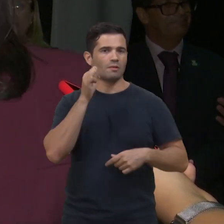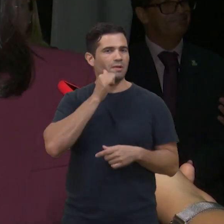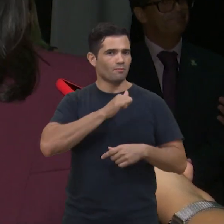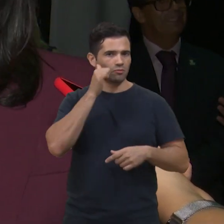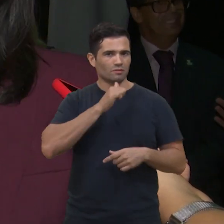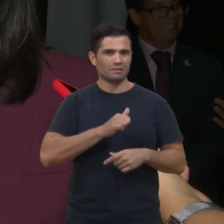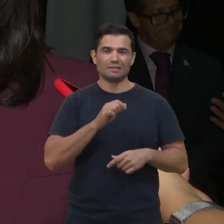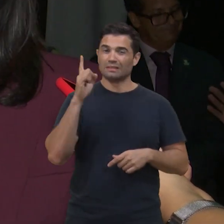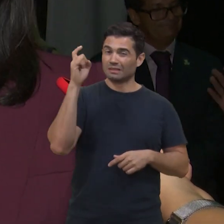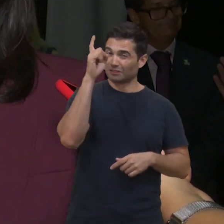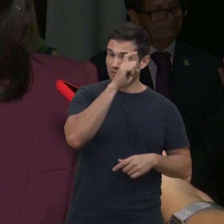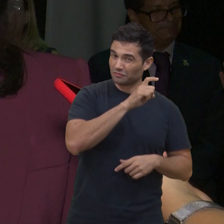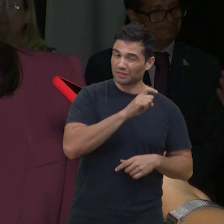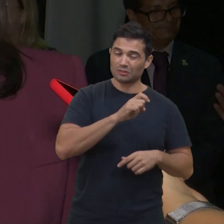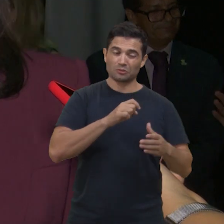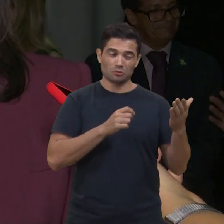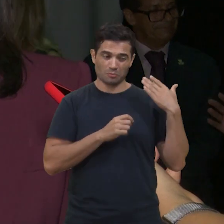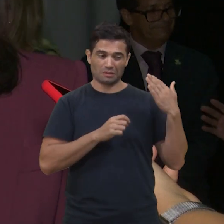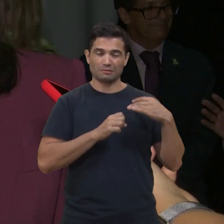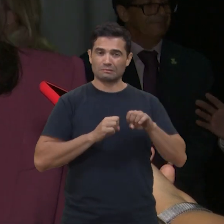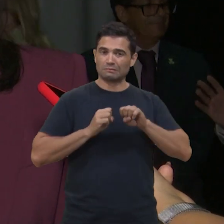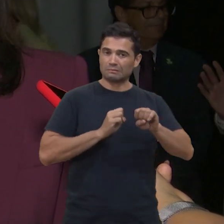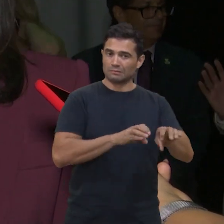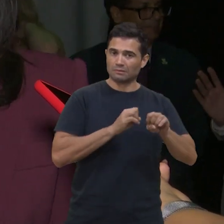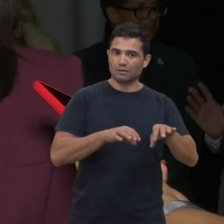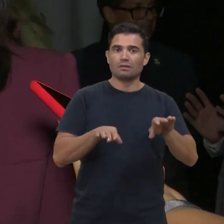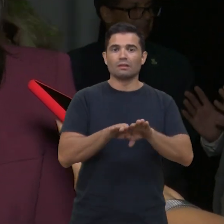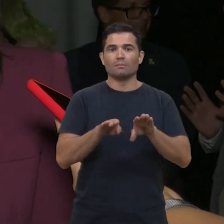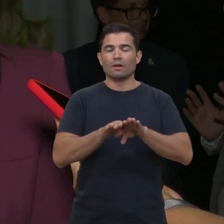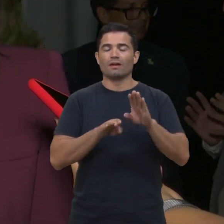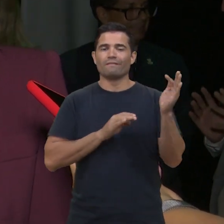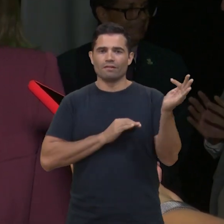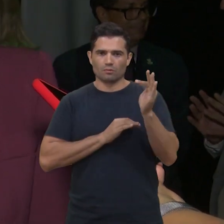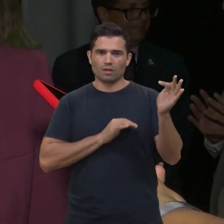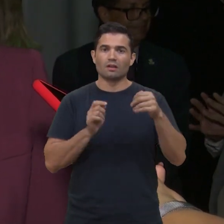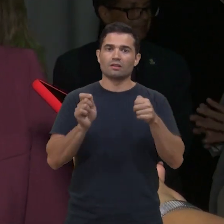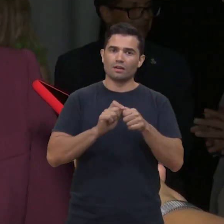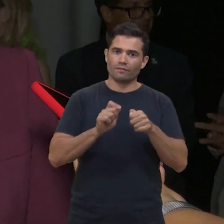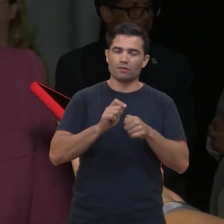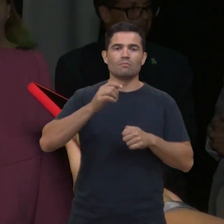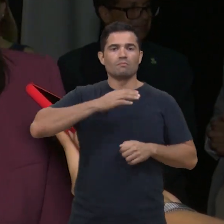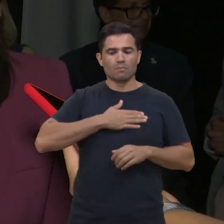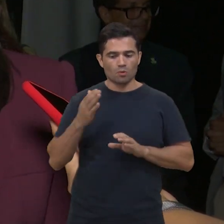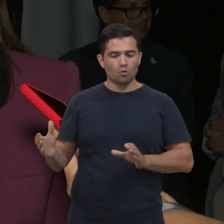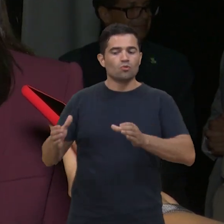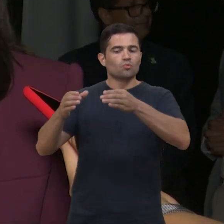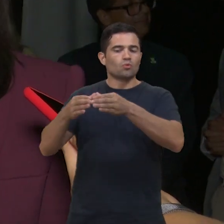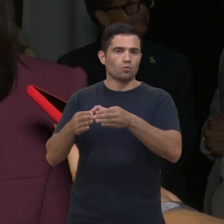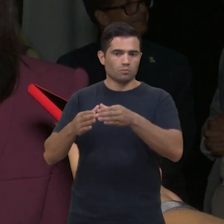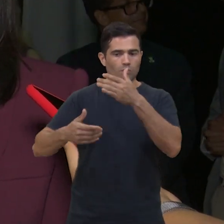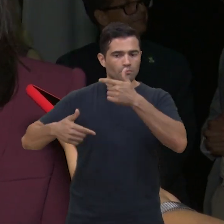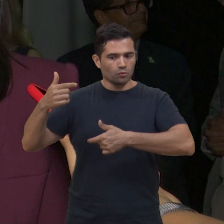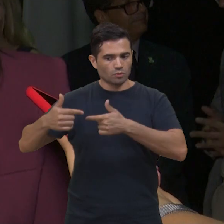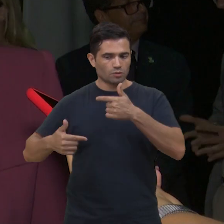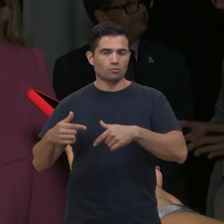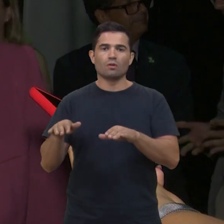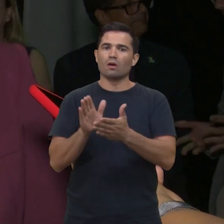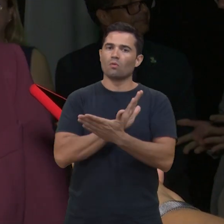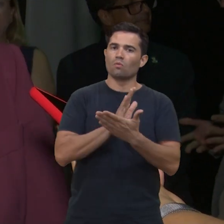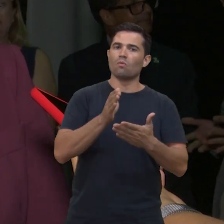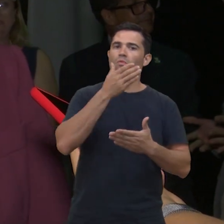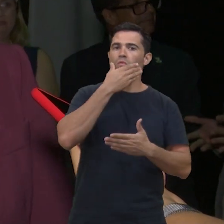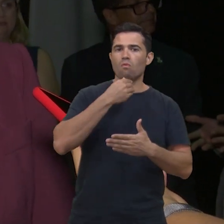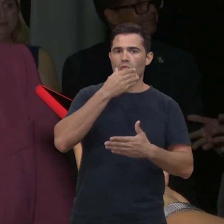fazer política para a mulher era tão diferente, tão difícil, também foi a faculdade que fez com que meu partido e alguns homens